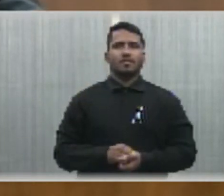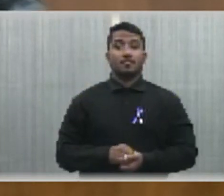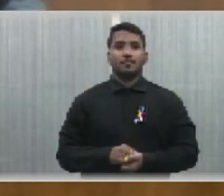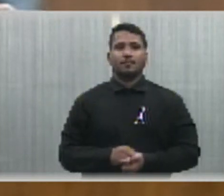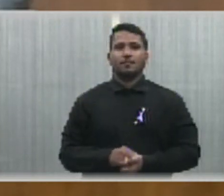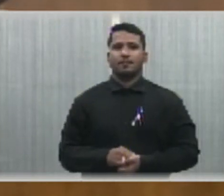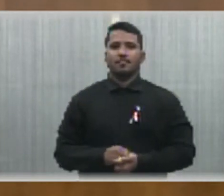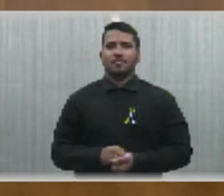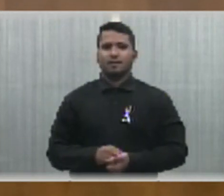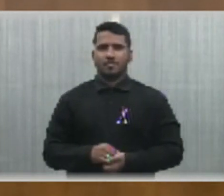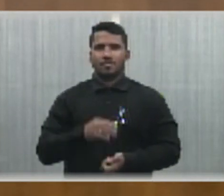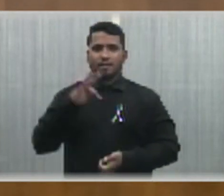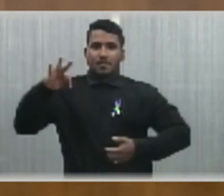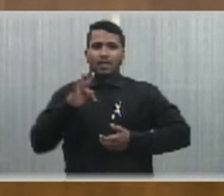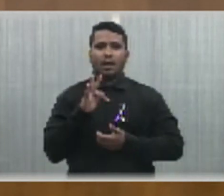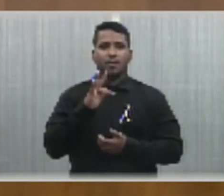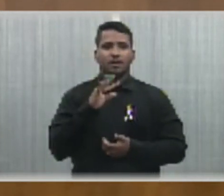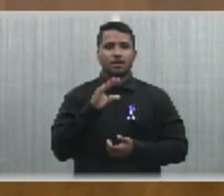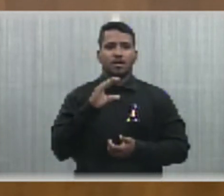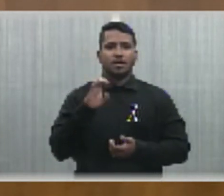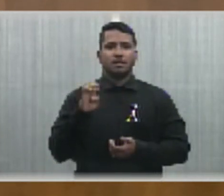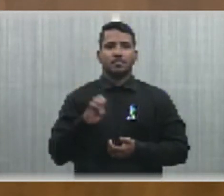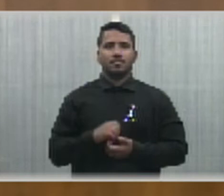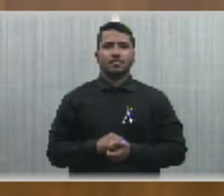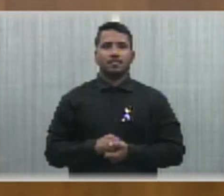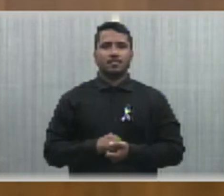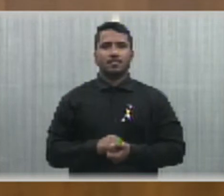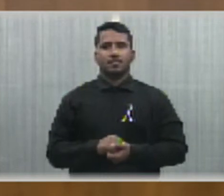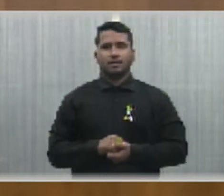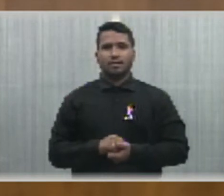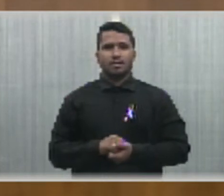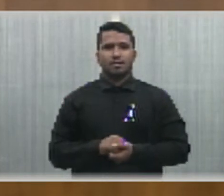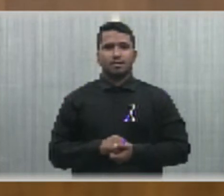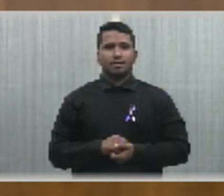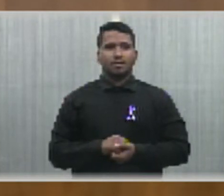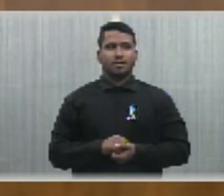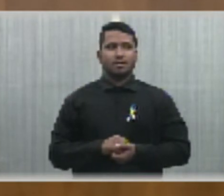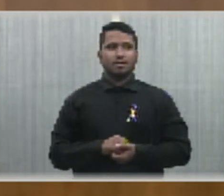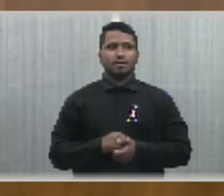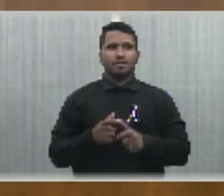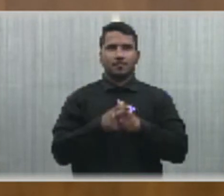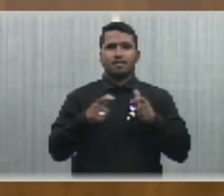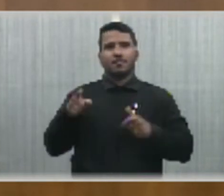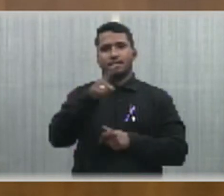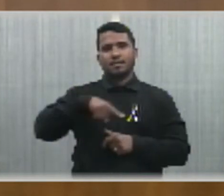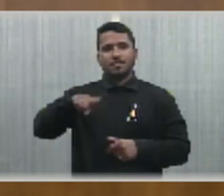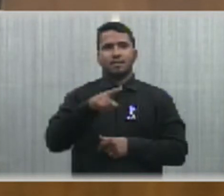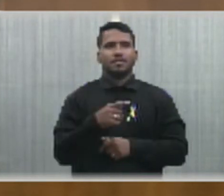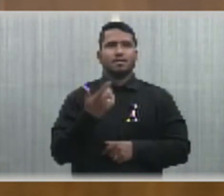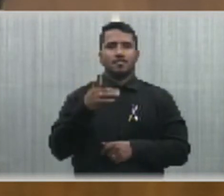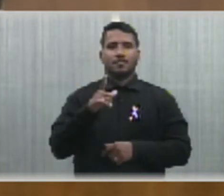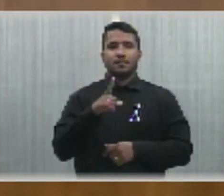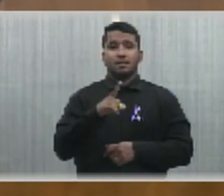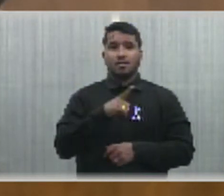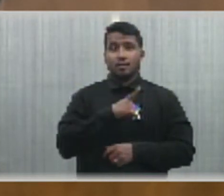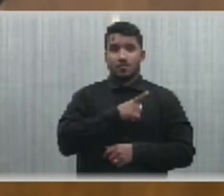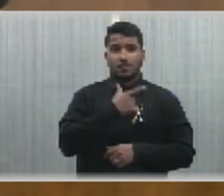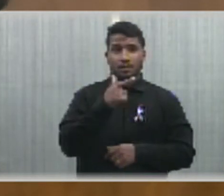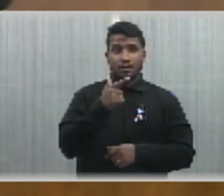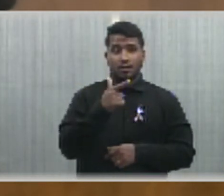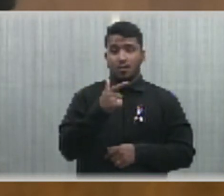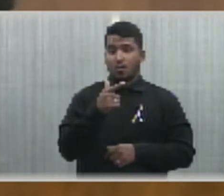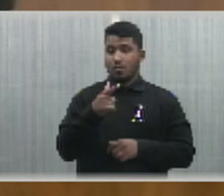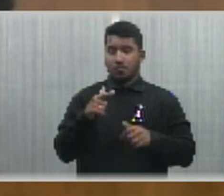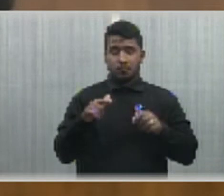o tribunal, nessas empresas, grande parte delas, sequer tem nenhum